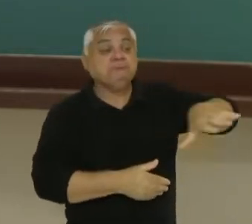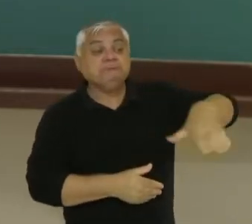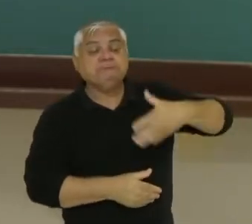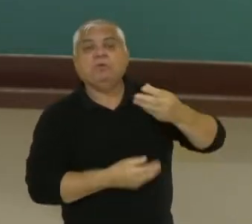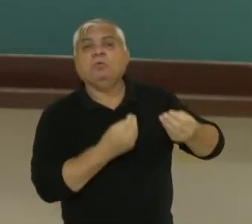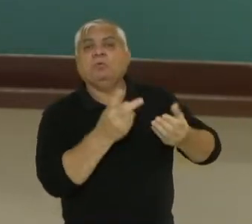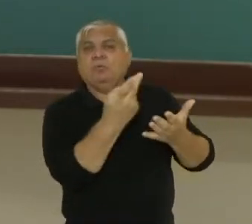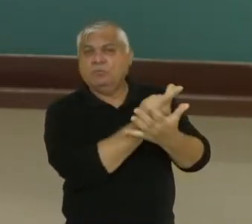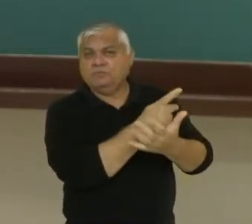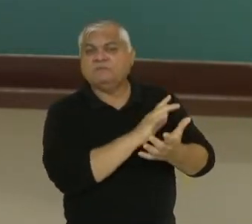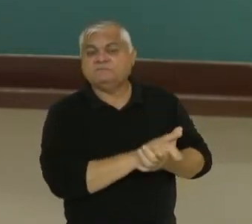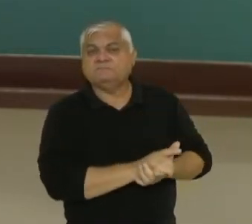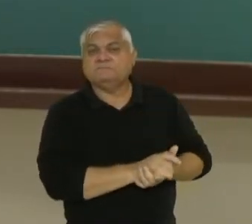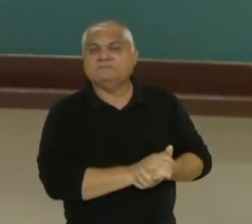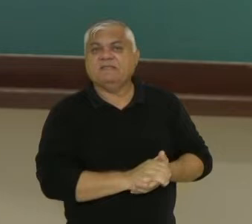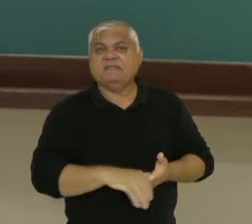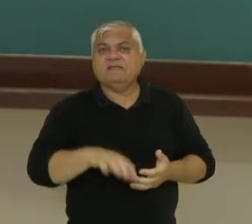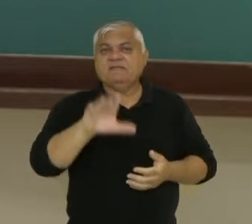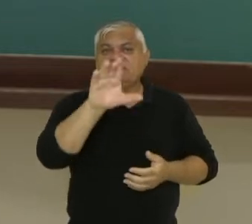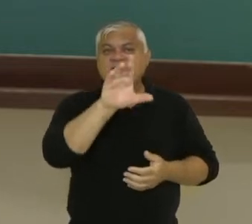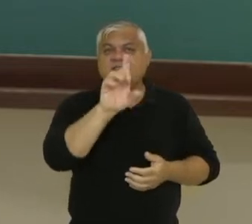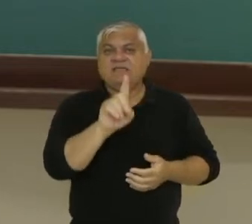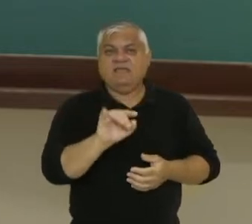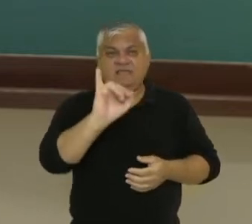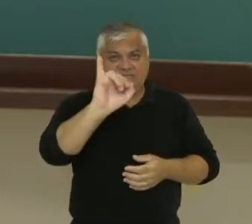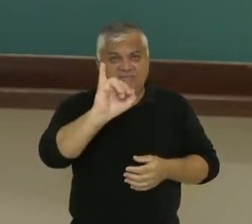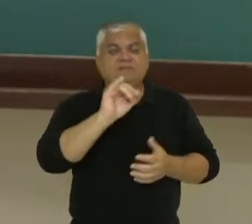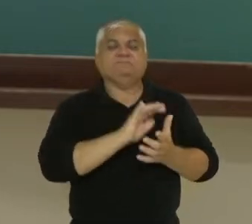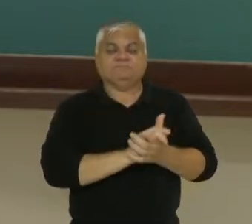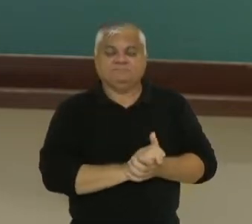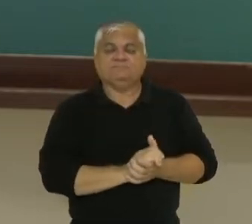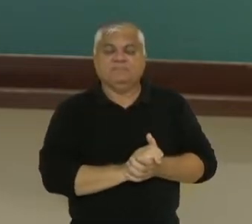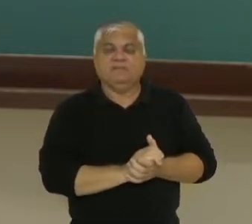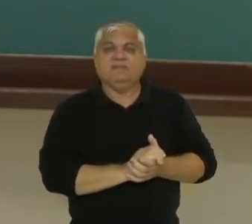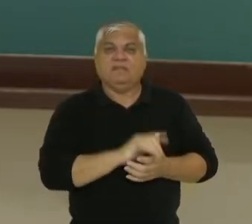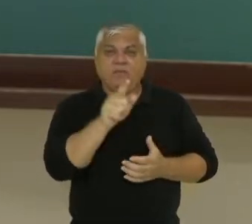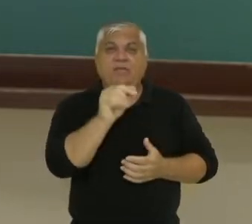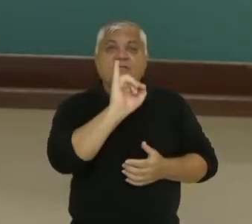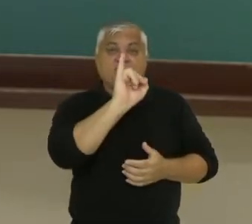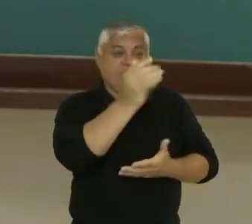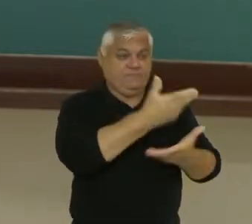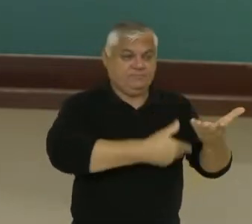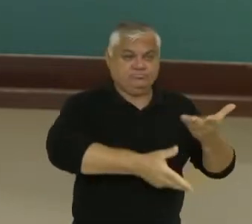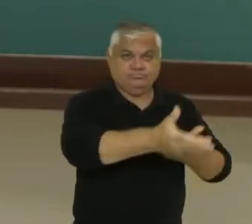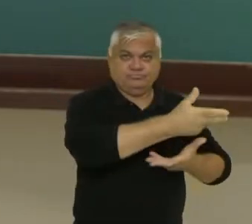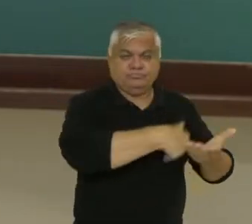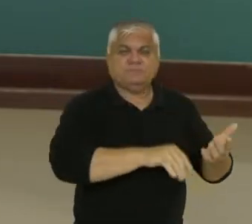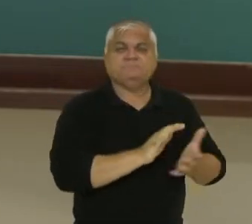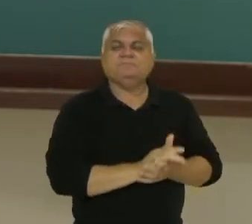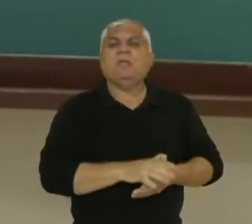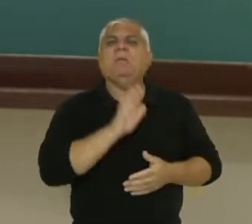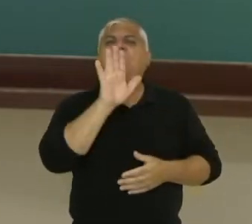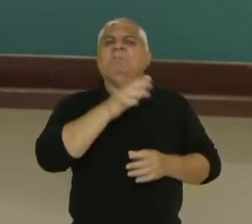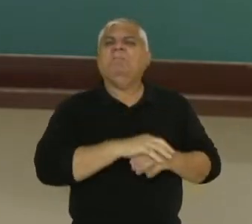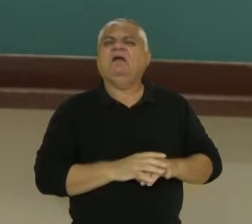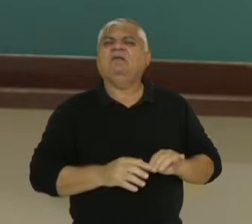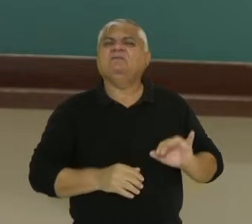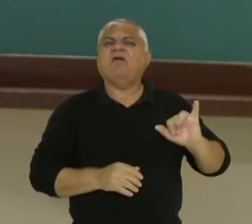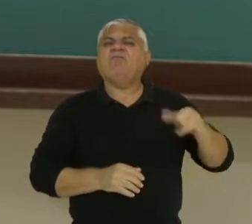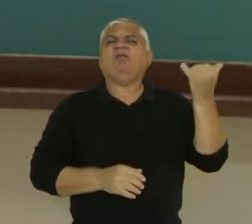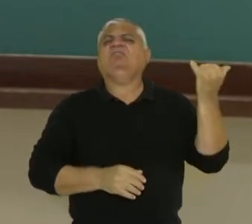gente chama do CDI, né? Certificado de Depósito Interbancários. Qual a vantagem, então,